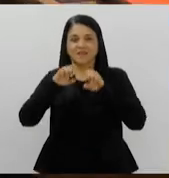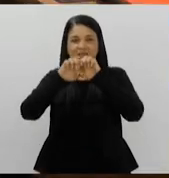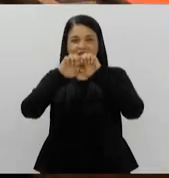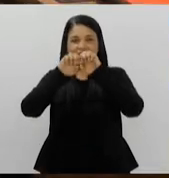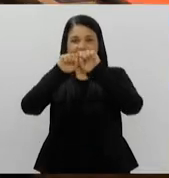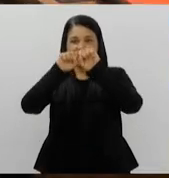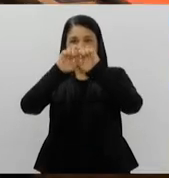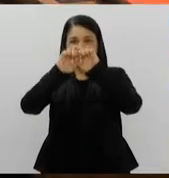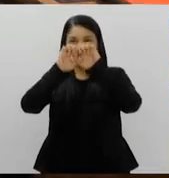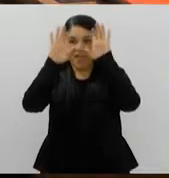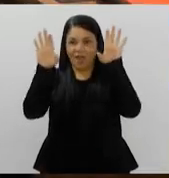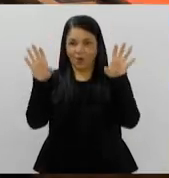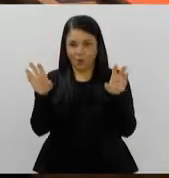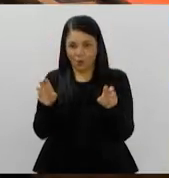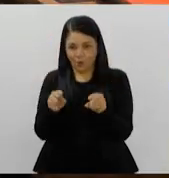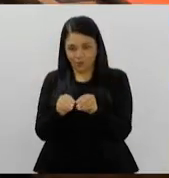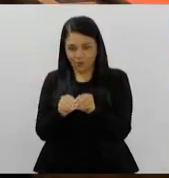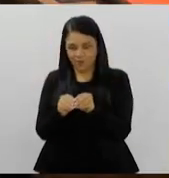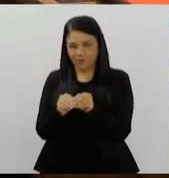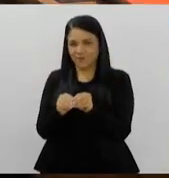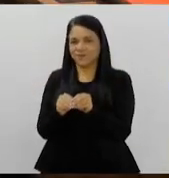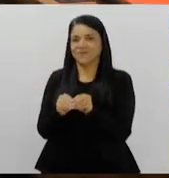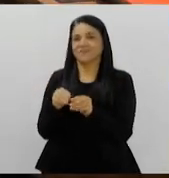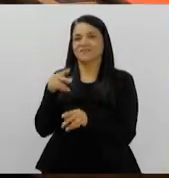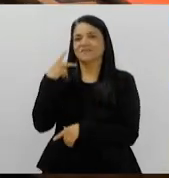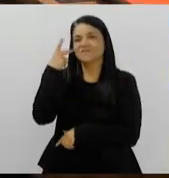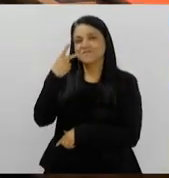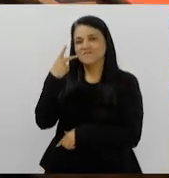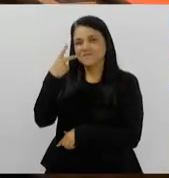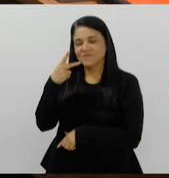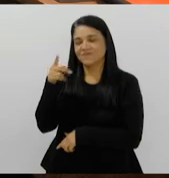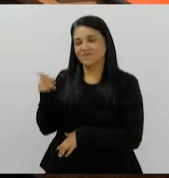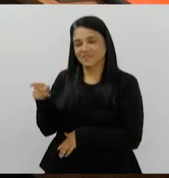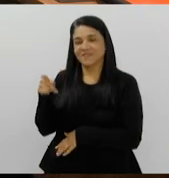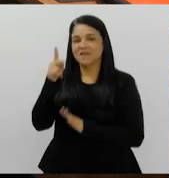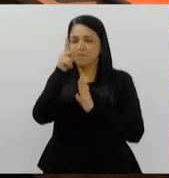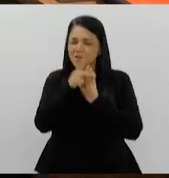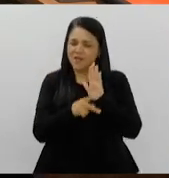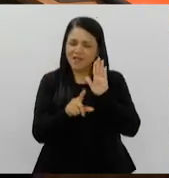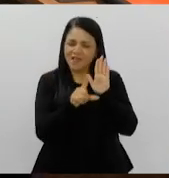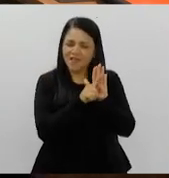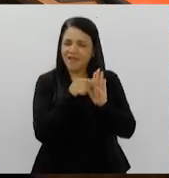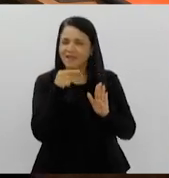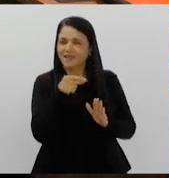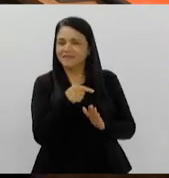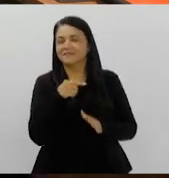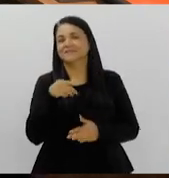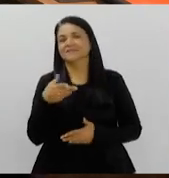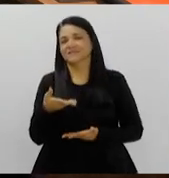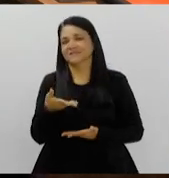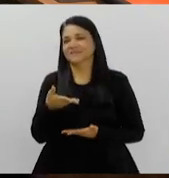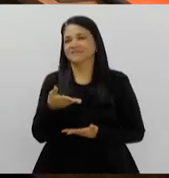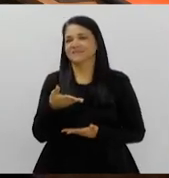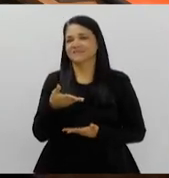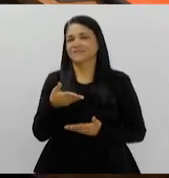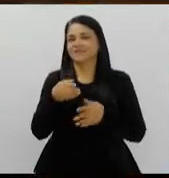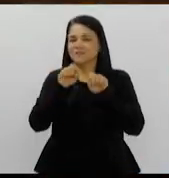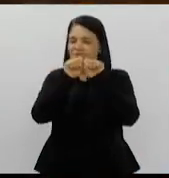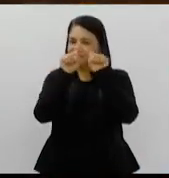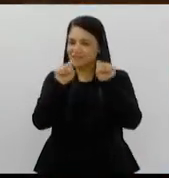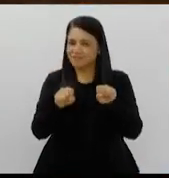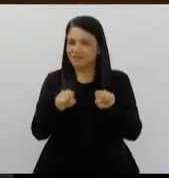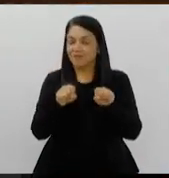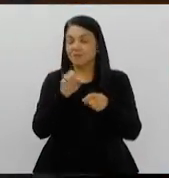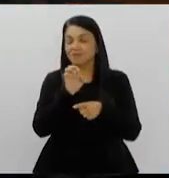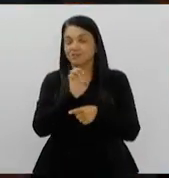ecoparlamentar, Carlos Mink, pela proposição desse projeto de lei que institui o Sistema Estadual